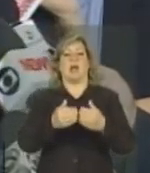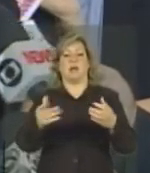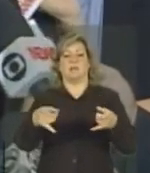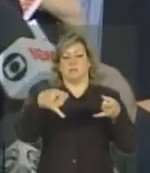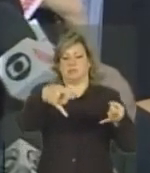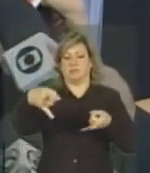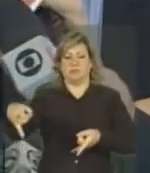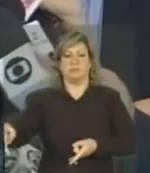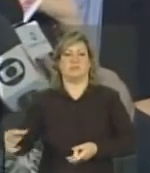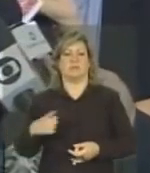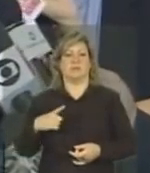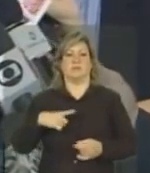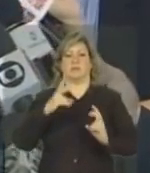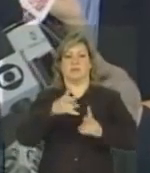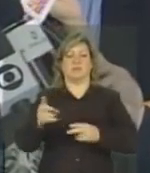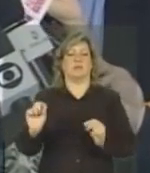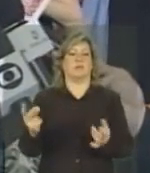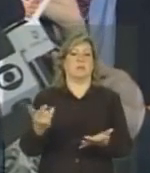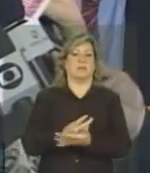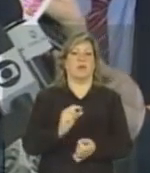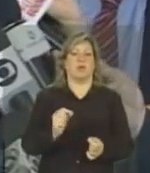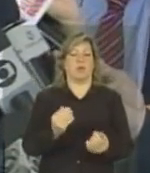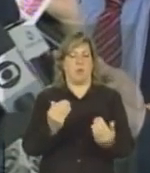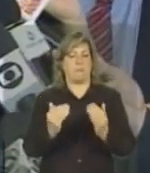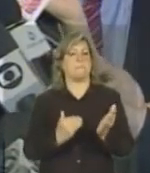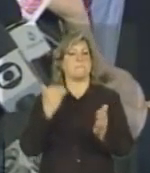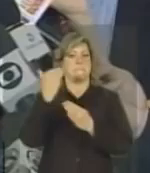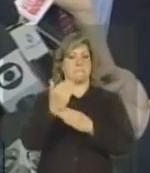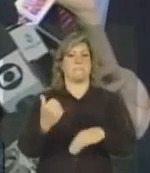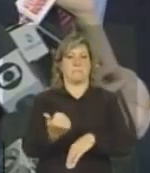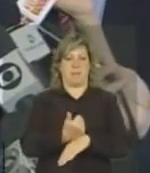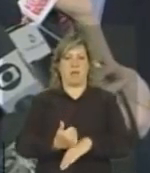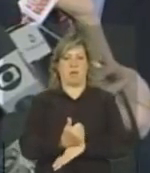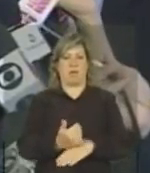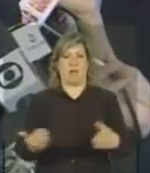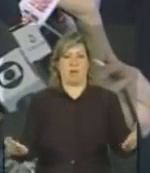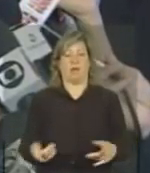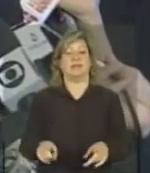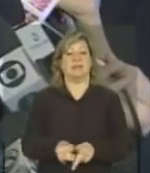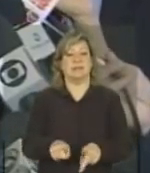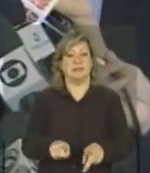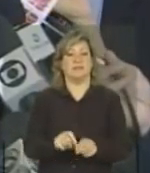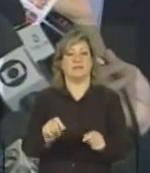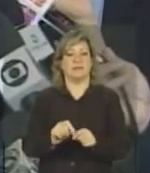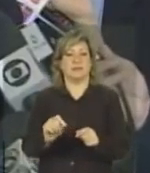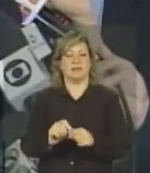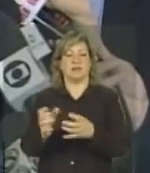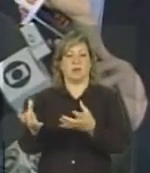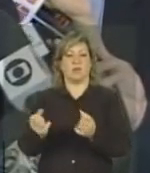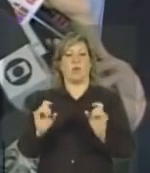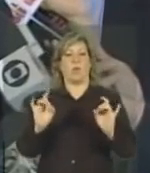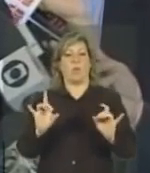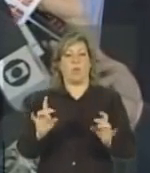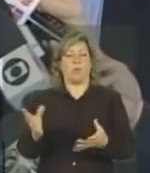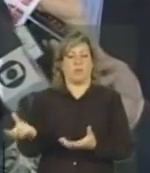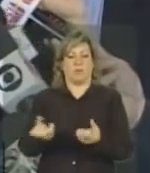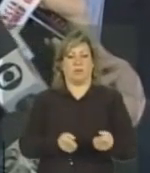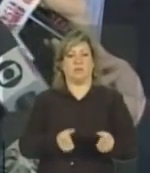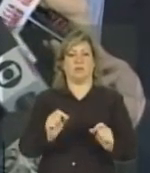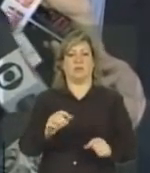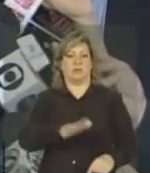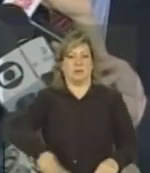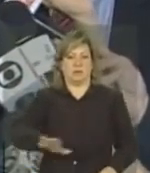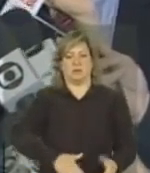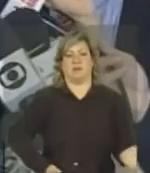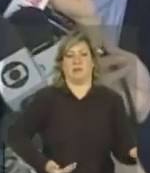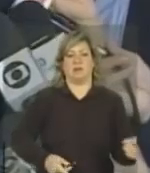enfermaria especializadas no modelo anterior. Nós criamos as unidades de acolhimento, tanto infanto-juvenil quanto de adultos também. Esse é